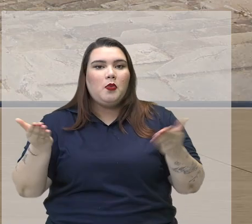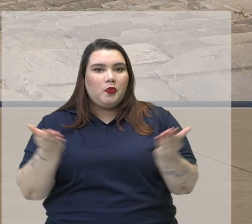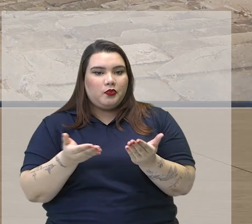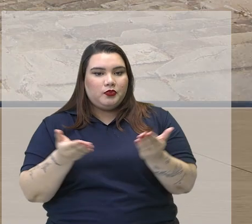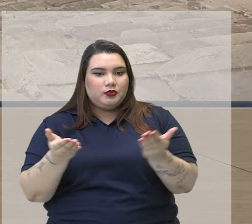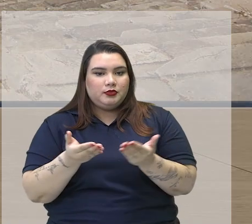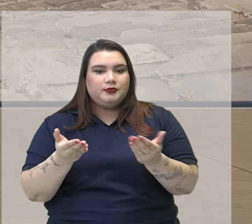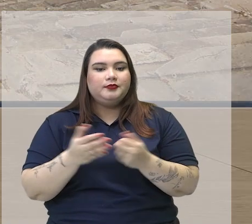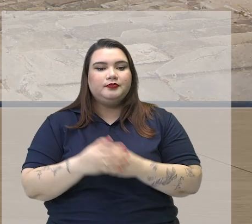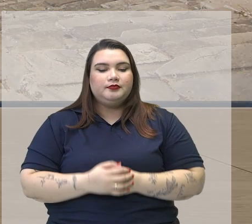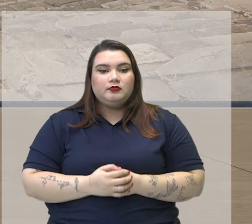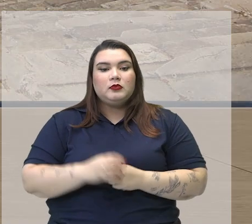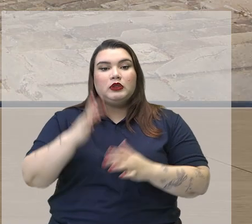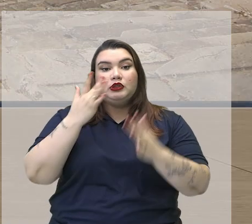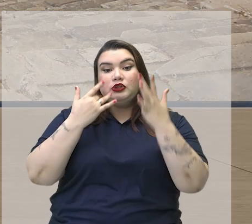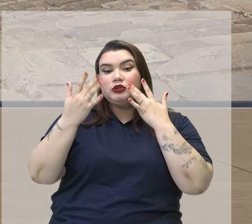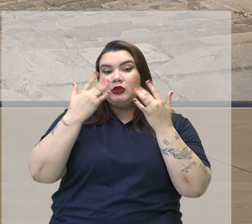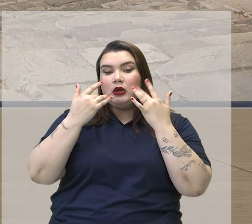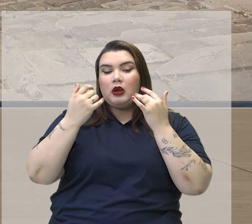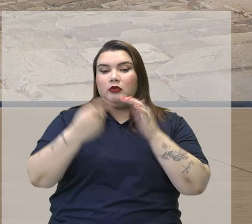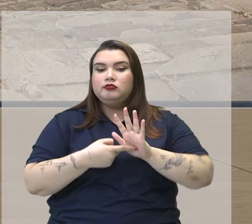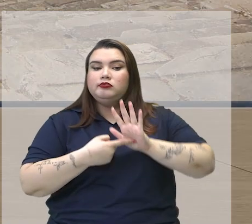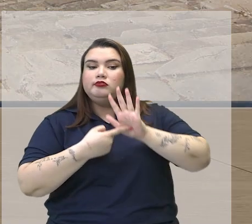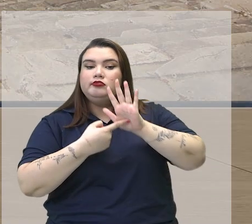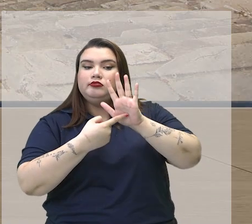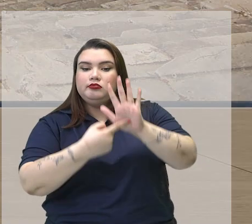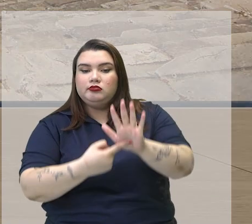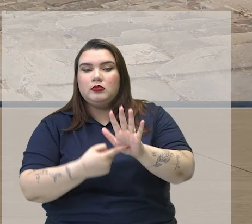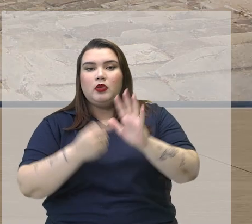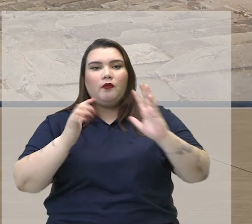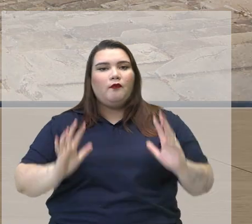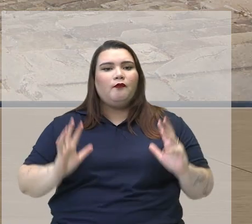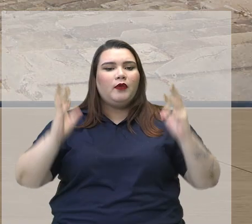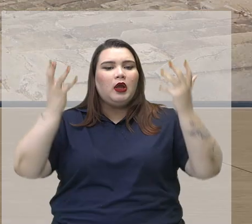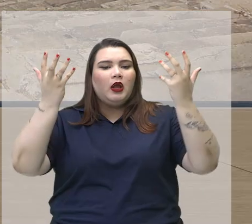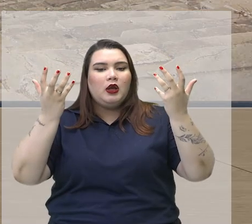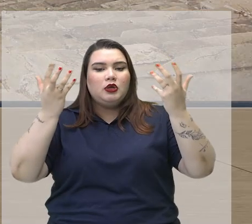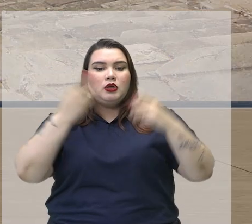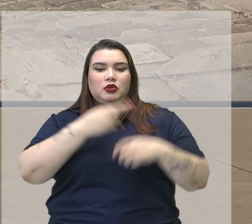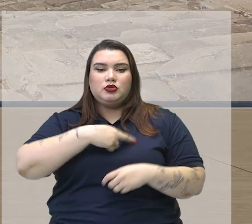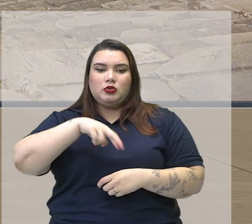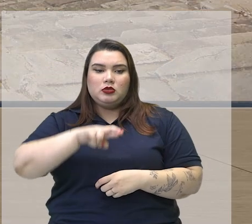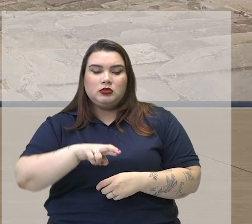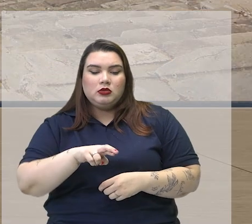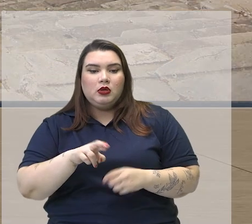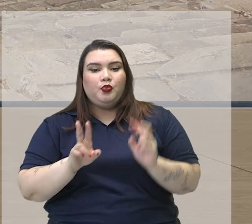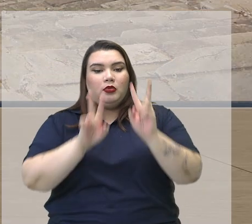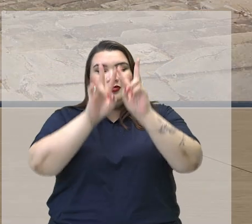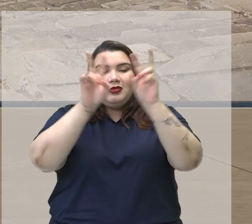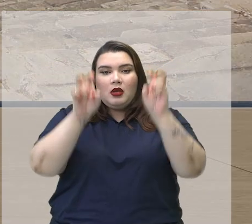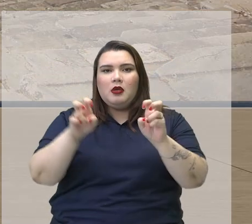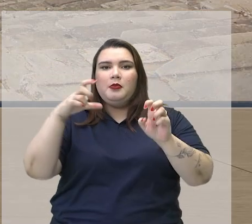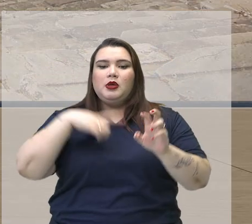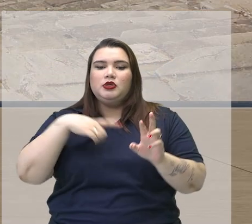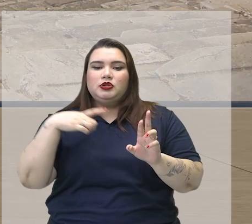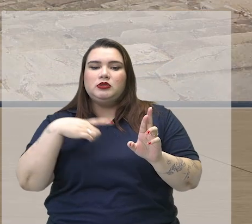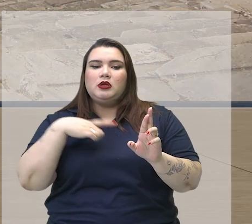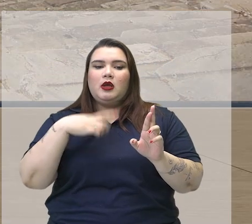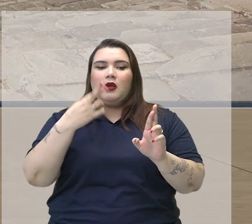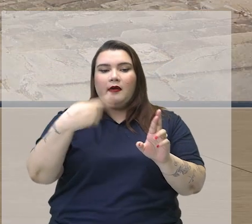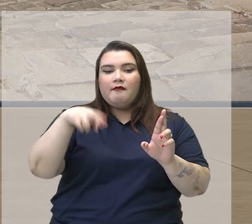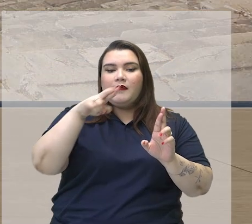de hoje. As peças eram apresentadas em festivais religiosos e os temas muitas